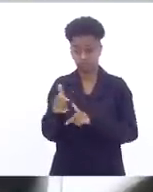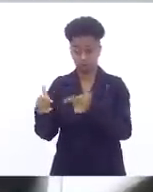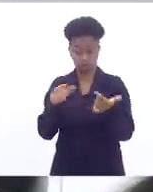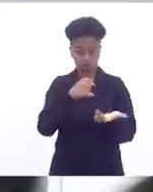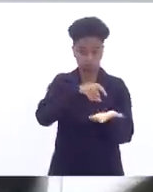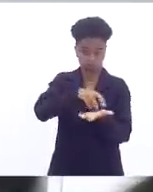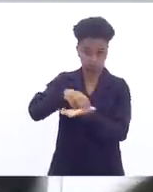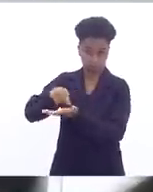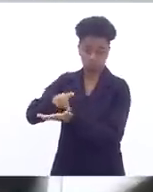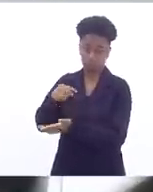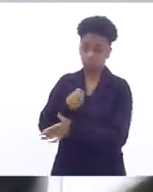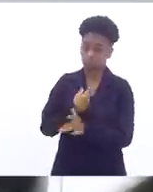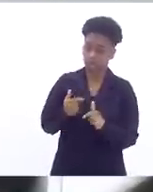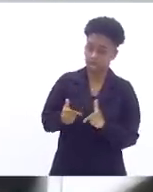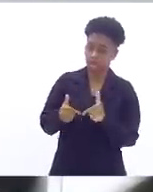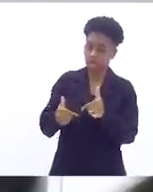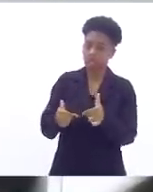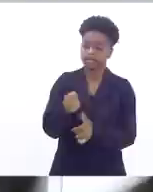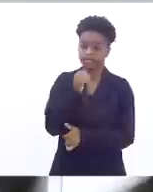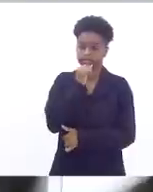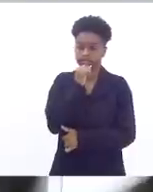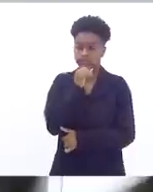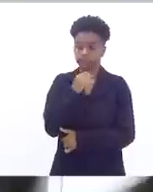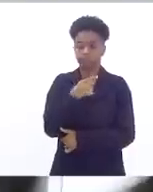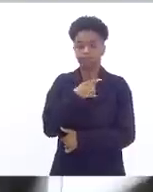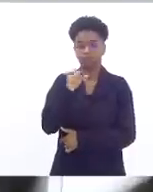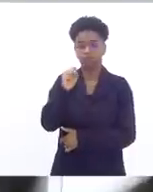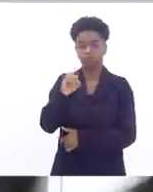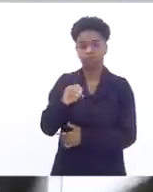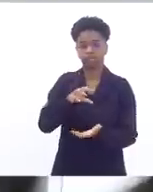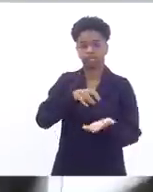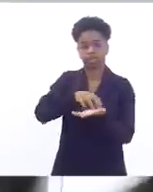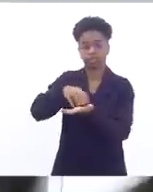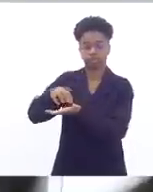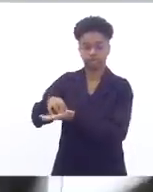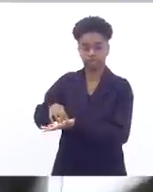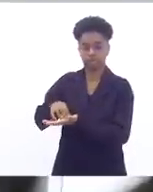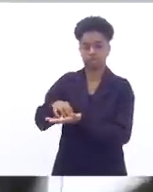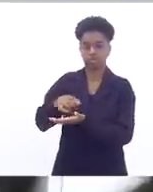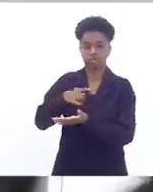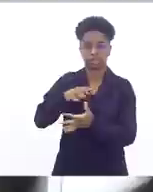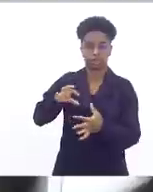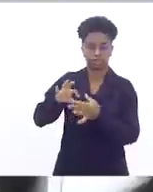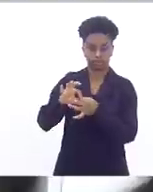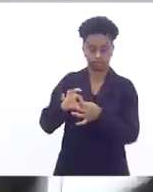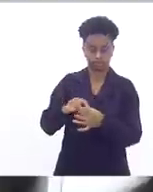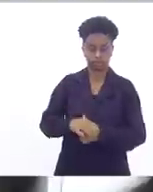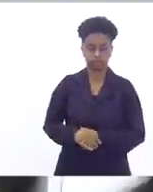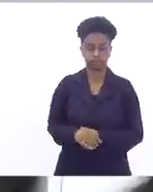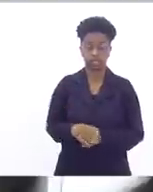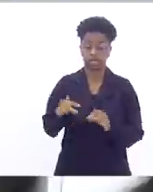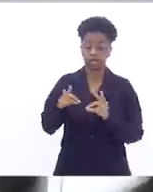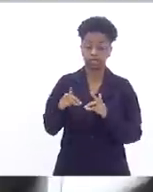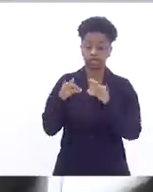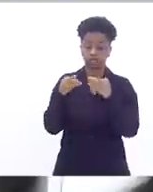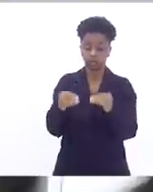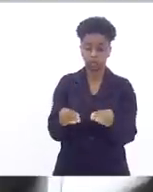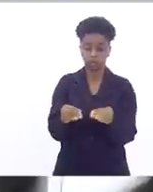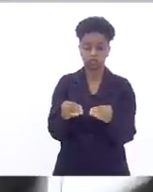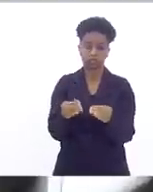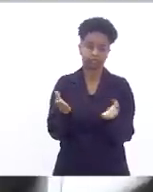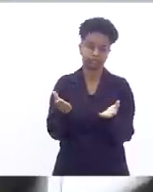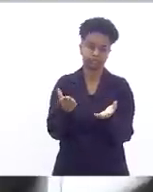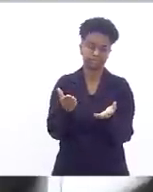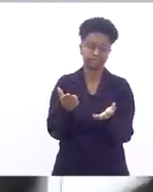que a gente atua como centralização no caso eles oitenta órgãos que estão na central eles são todos feitos quer dizer